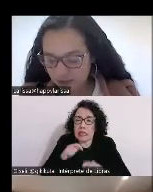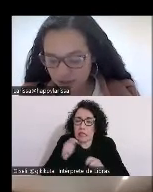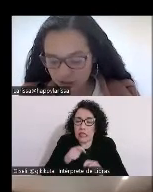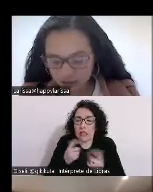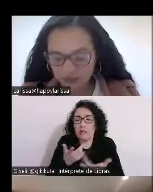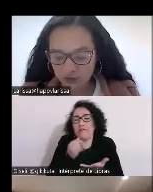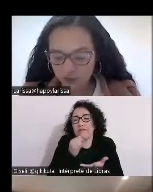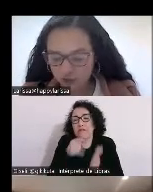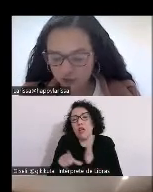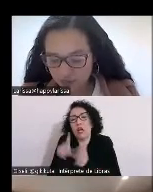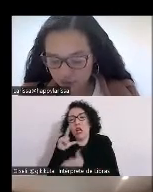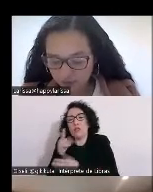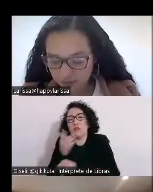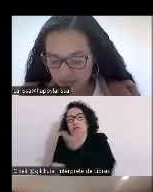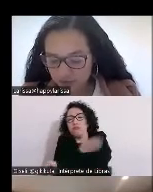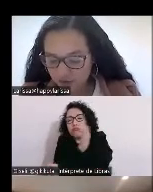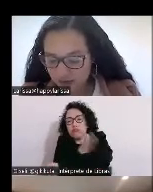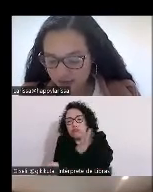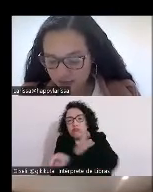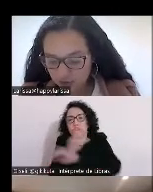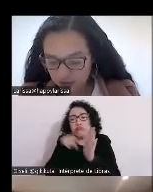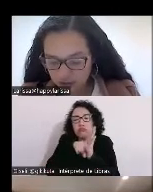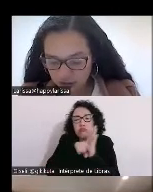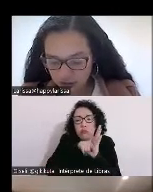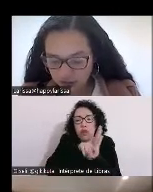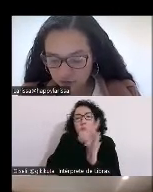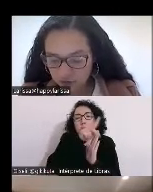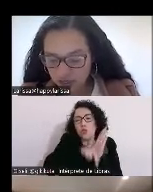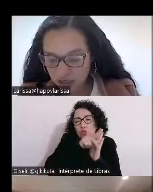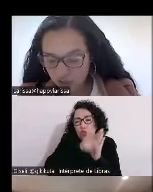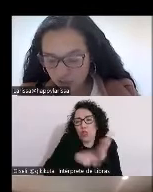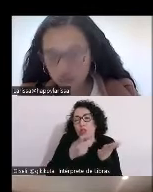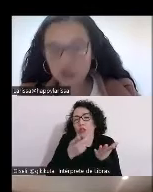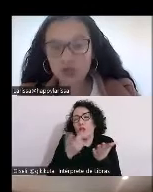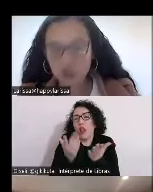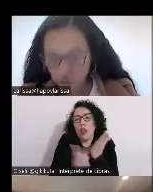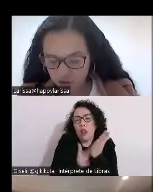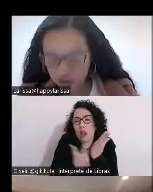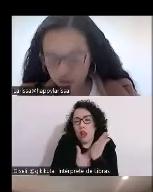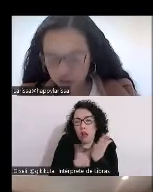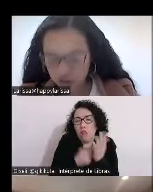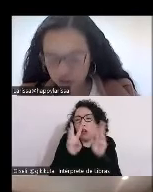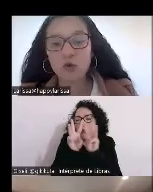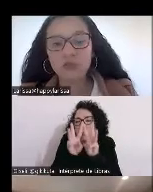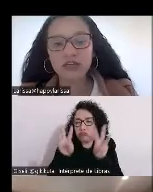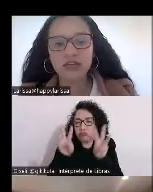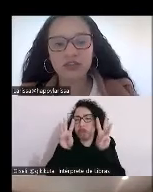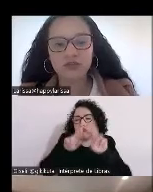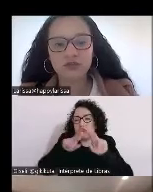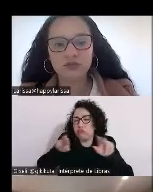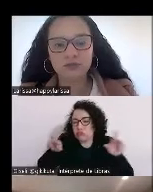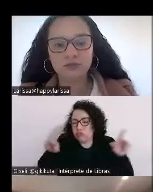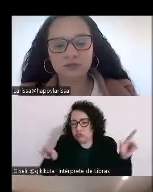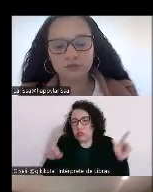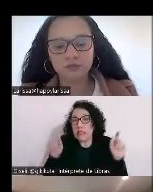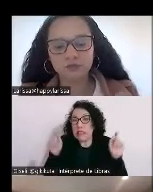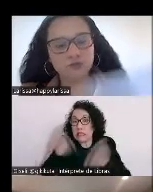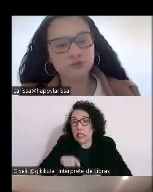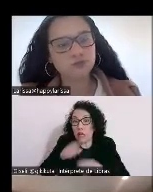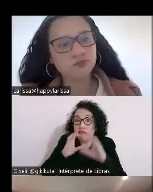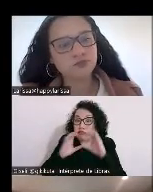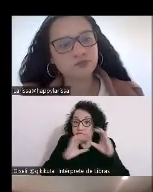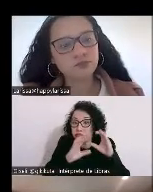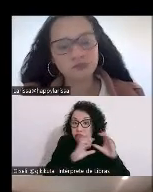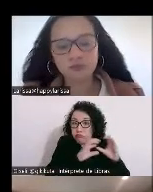para pesquisas, projetos, referência eletrônica de livros e procura de recursos comunicativos.